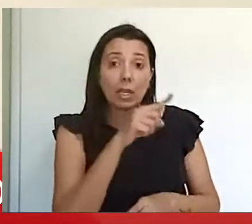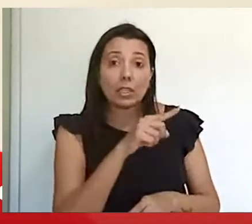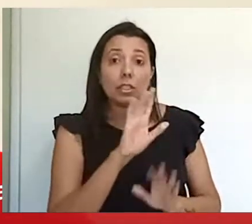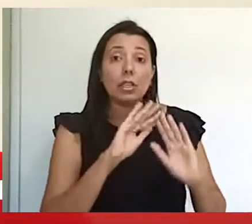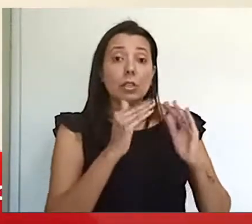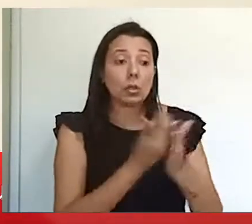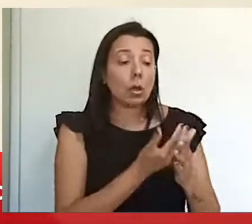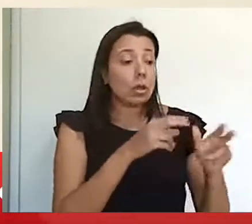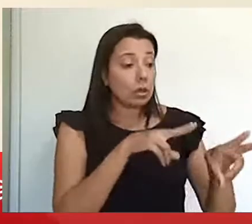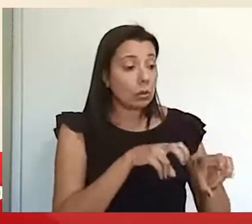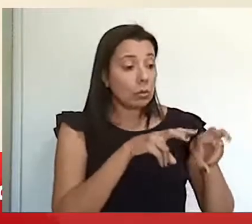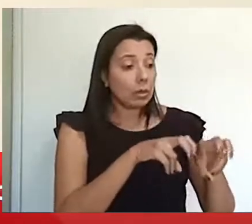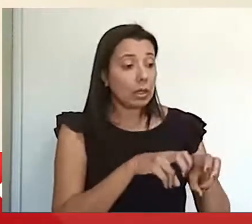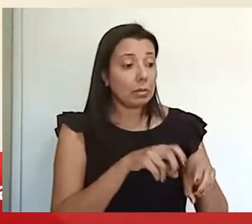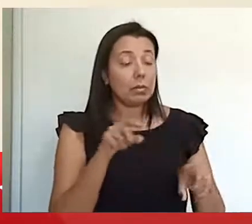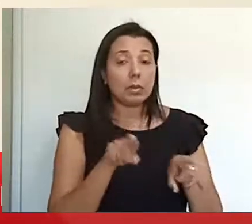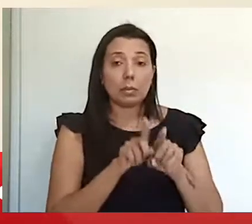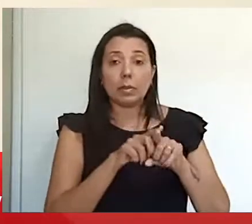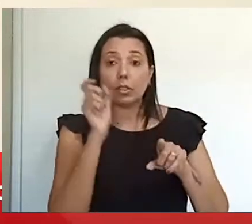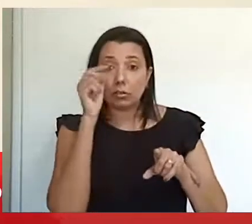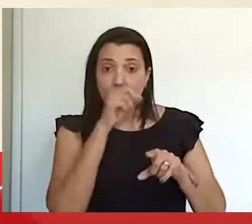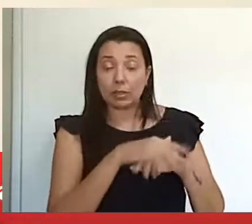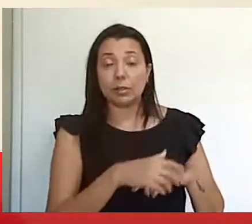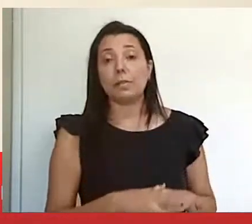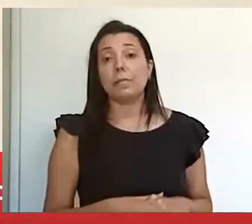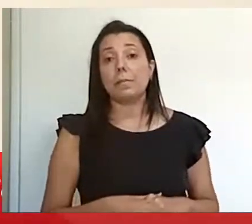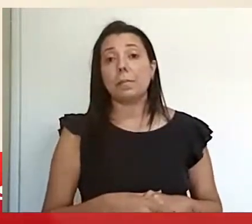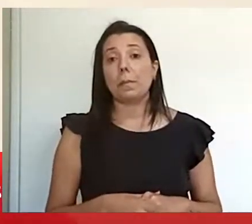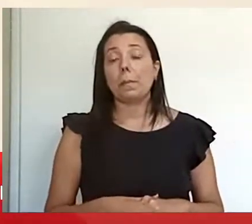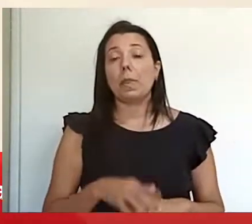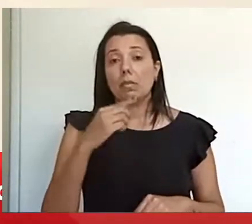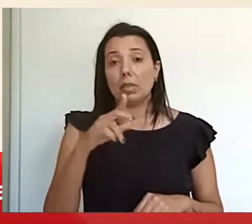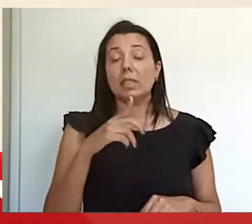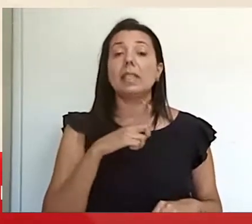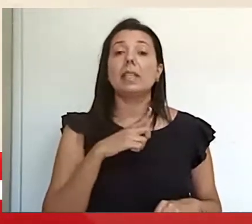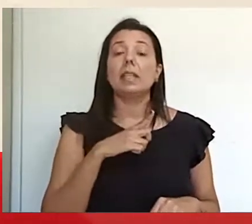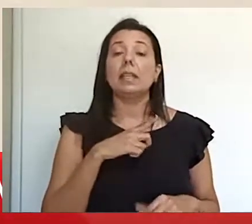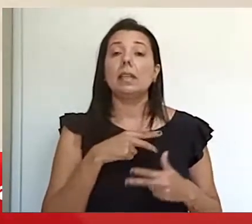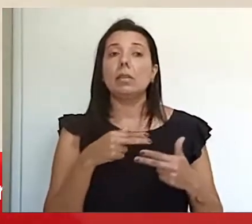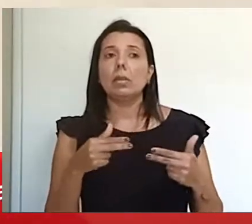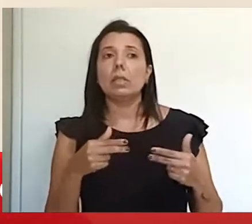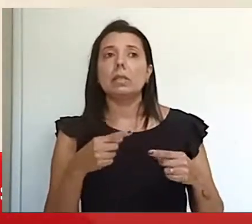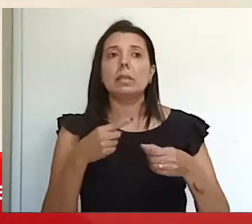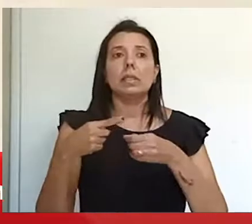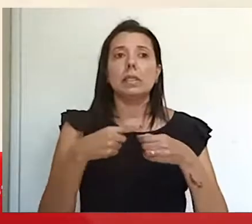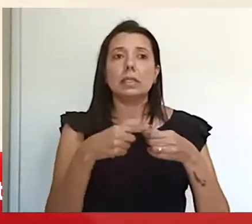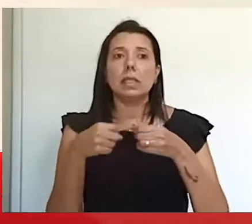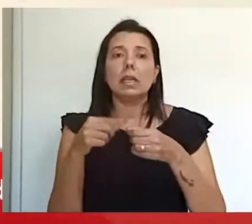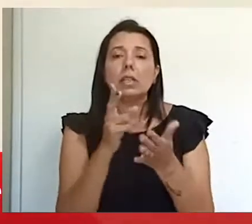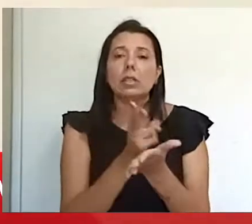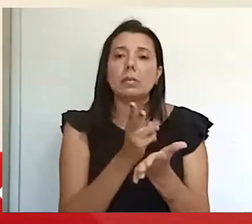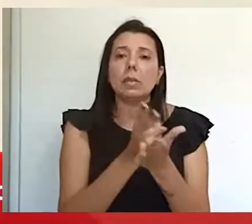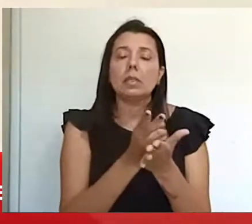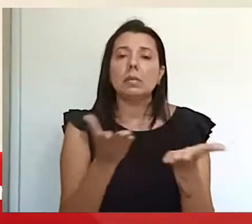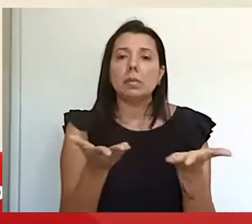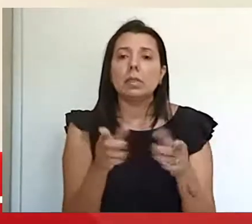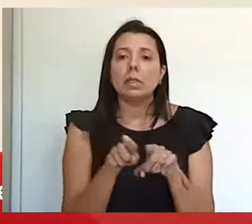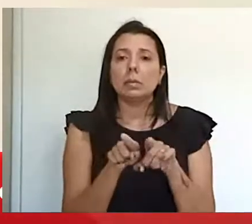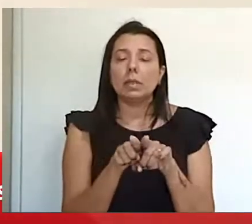a delimitação do transporte, você tem a questão de material de idade, mesmo a sala de aula, onde você tem